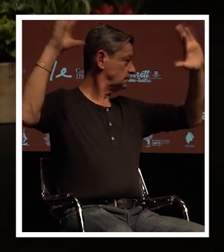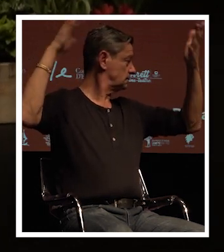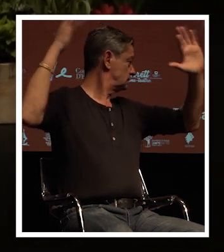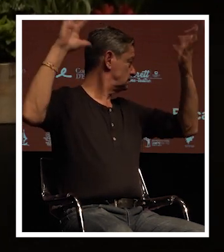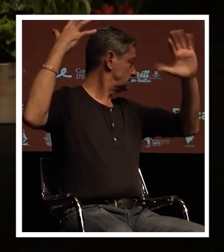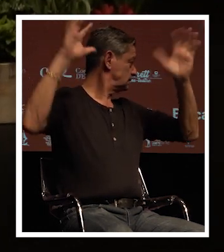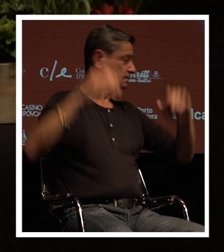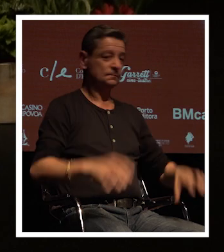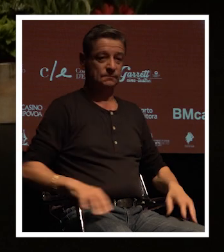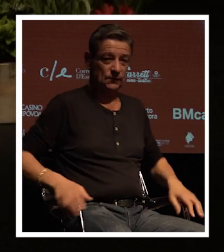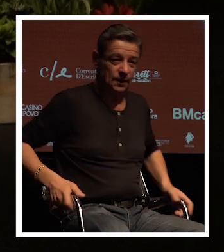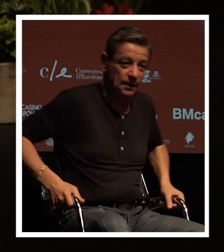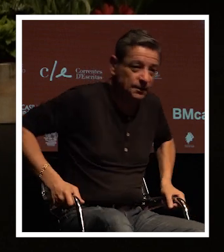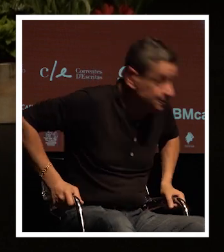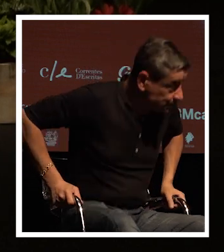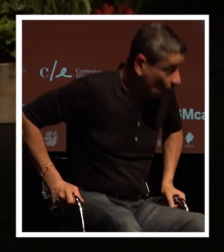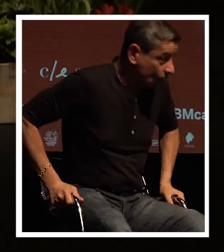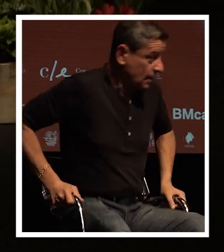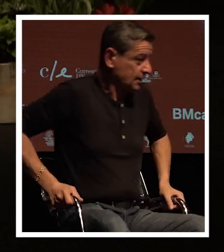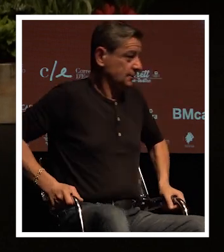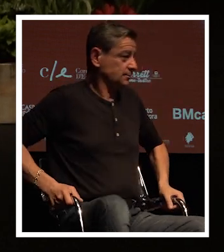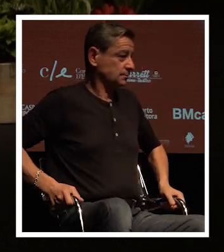Helia correntes